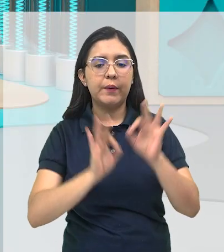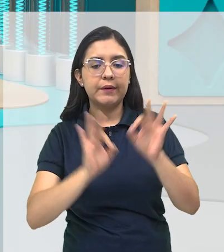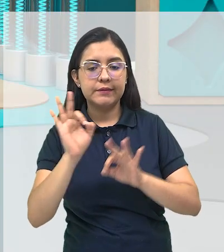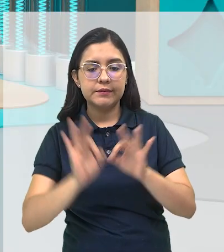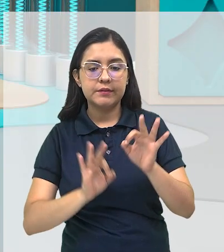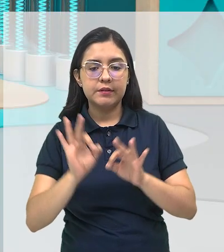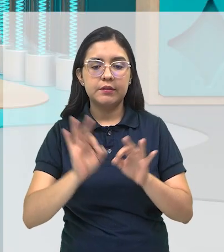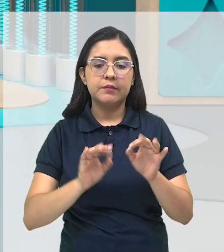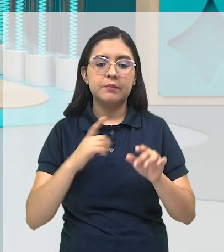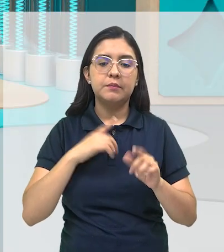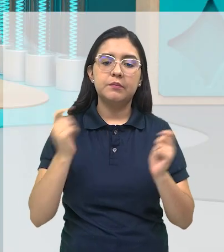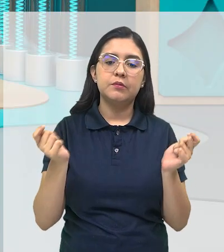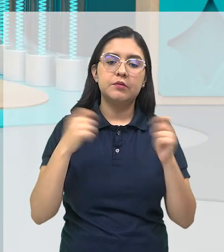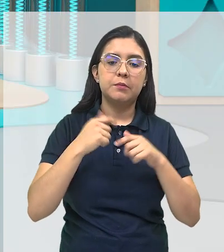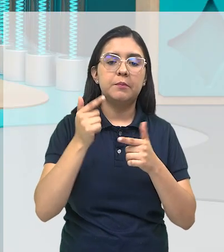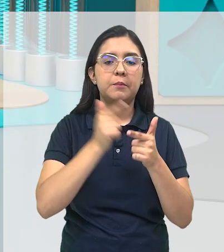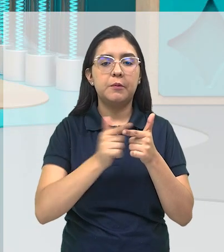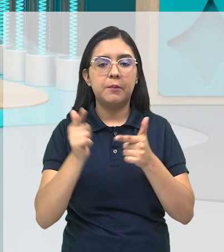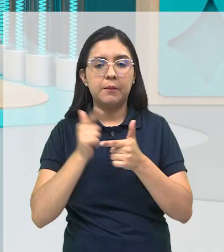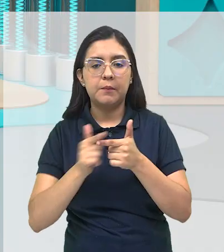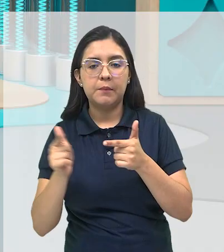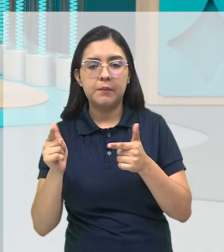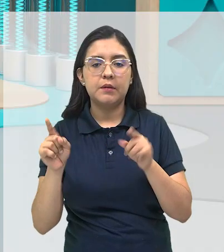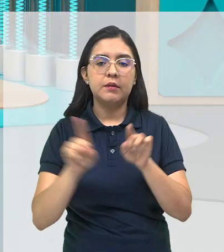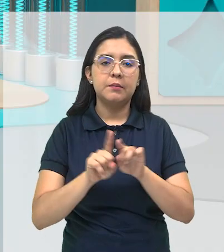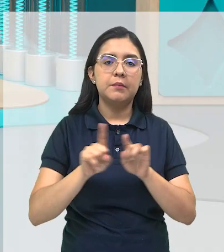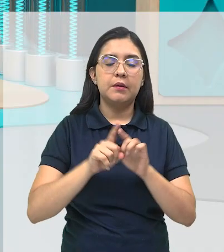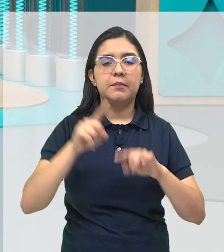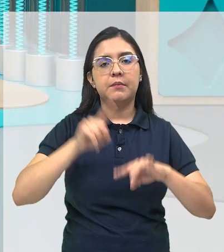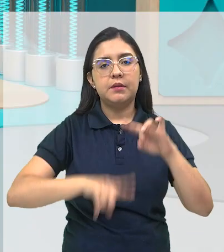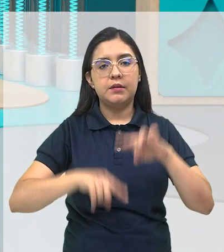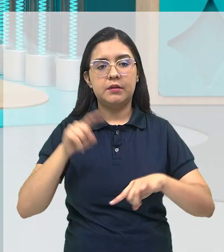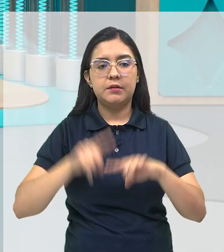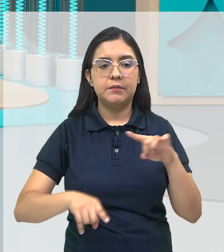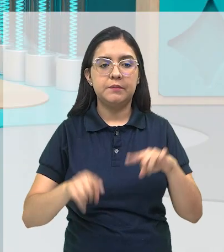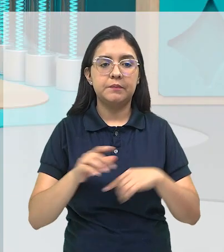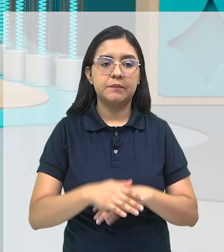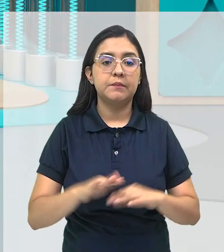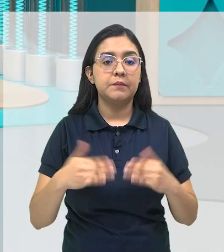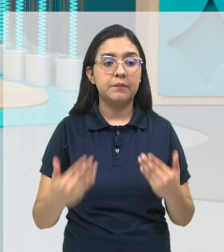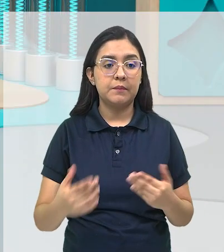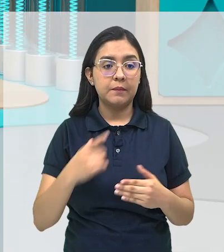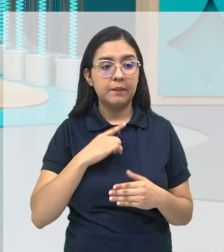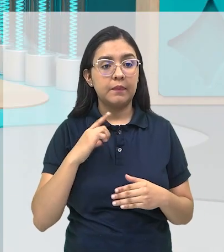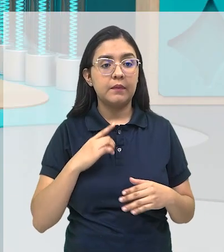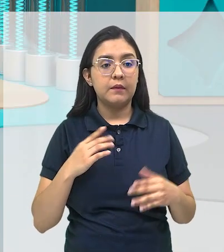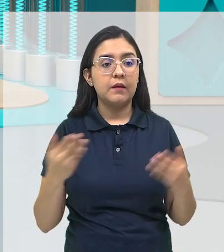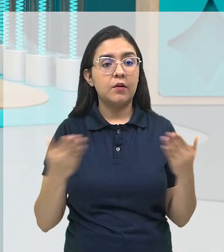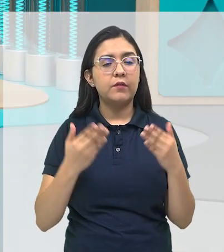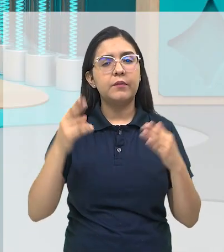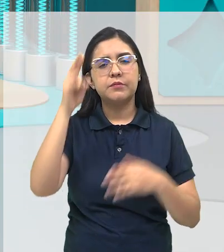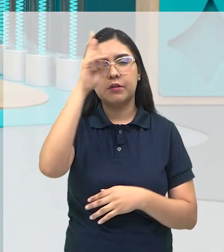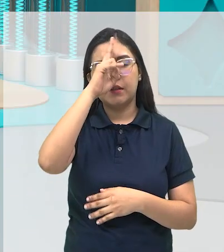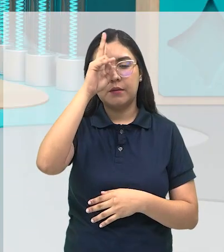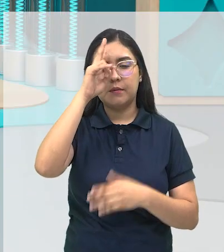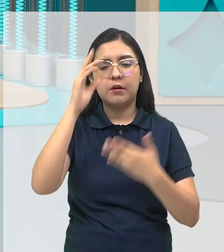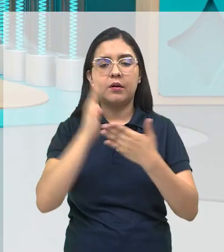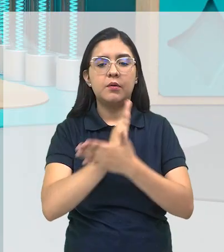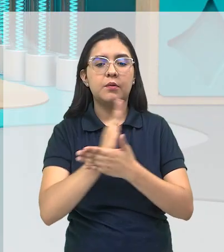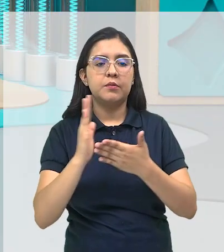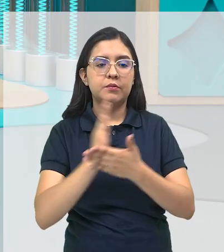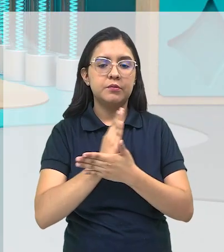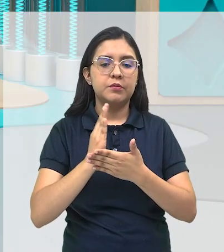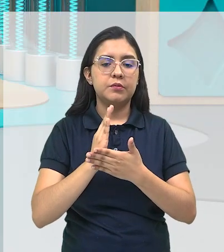ali possíveis questões de faltas ou ajustar equipamentos. Falando em equipamentos, olha só, vamos relembrar, né, alguns